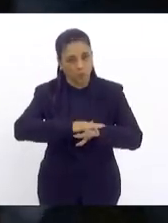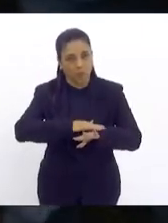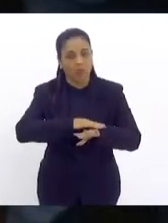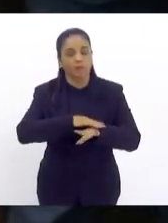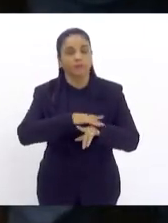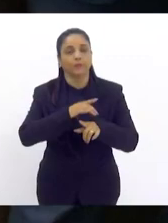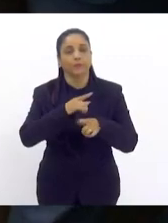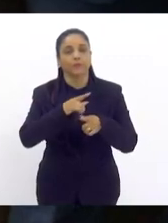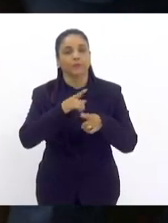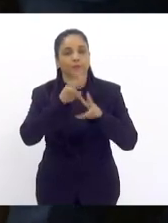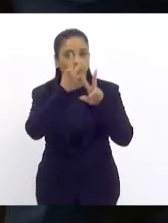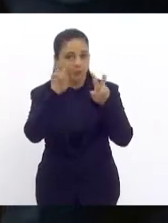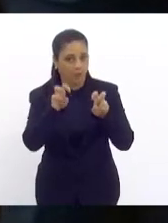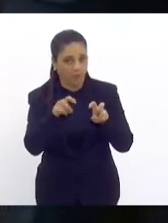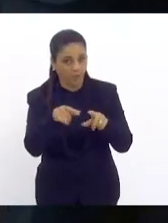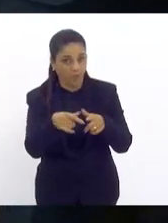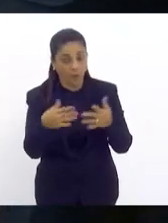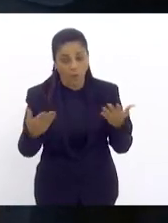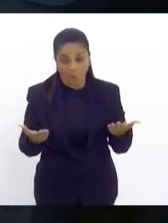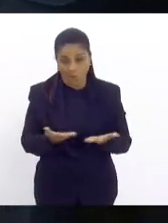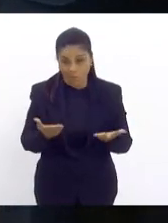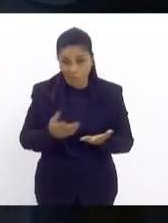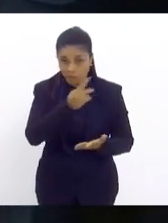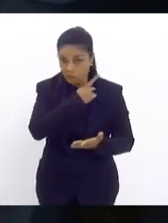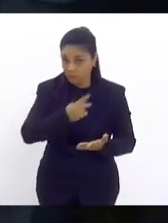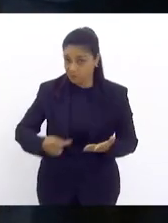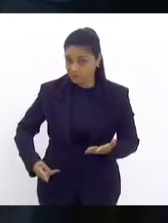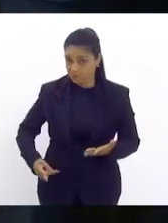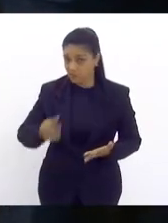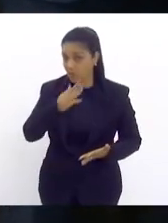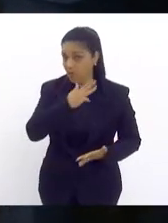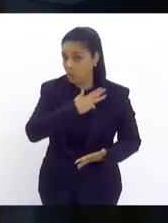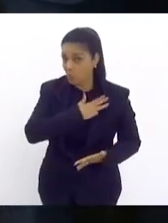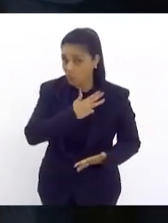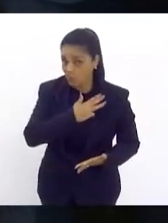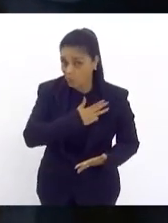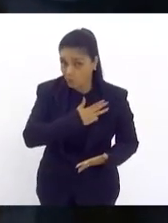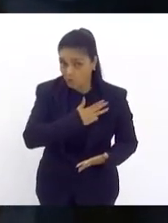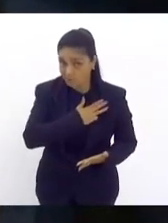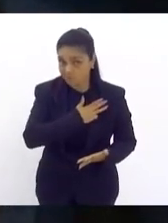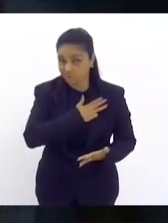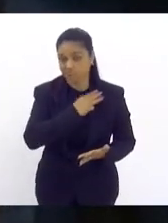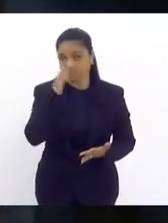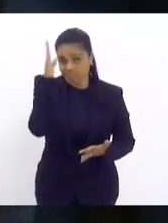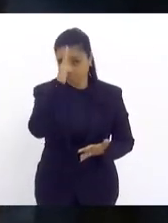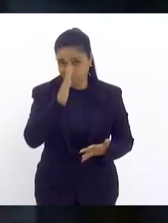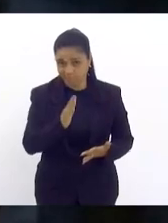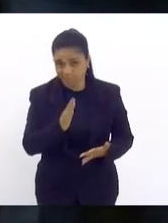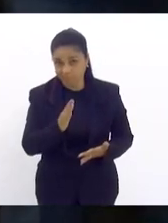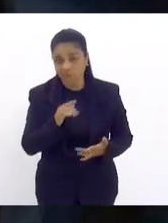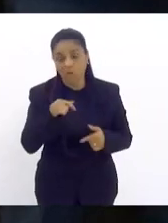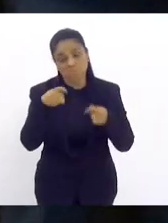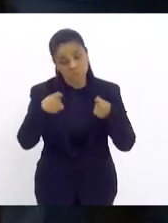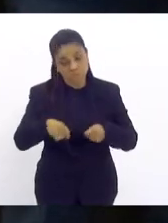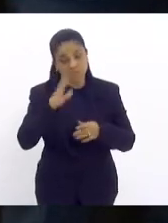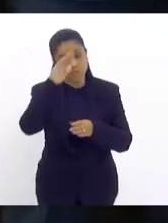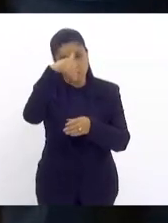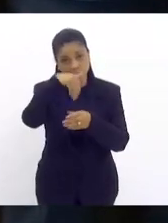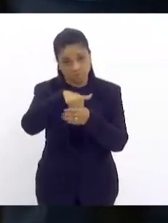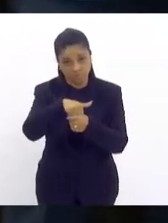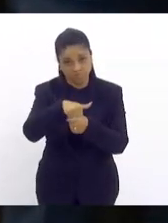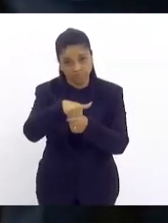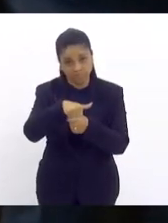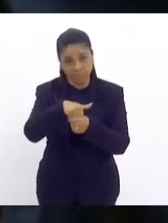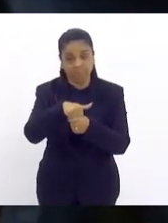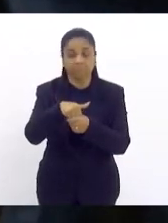tratando tema hoje o nosso Presidente da República é o presidente Lula portanto quando se ganha uma eleição tem que se ter responsabilidade com cargo